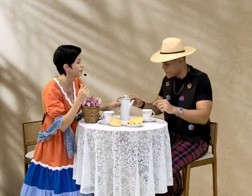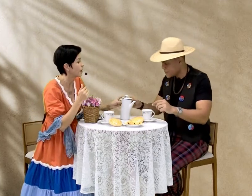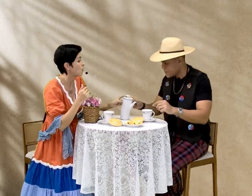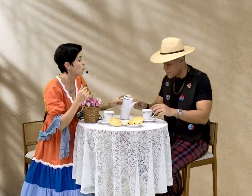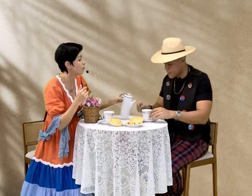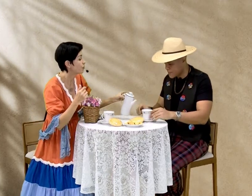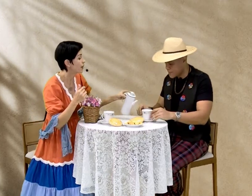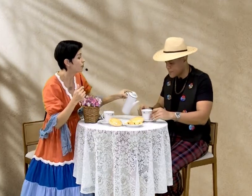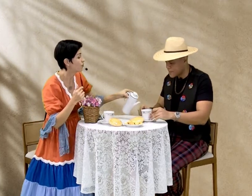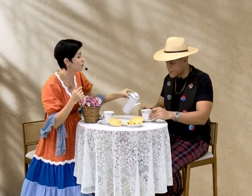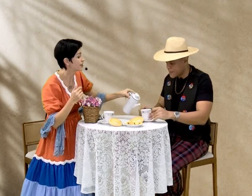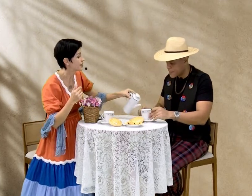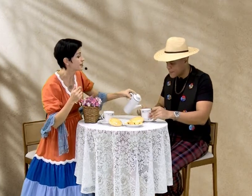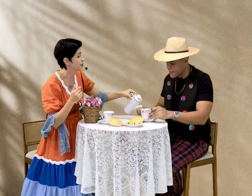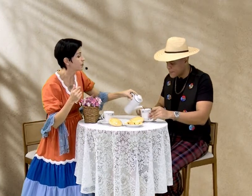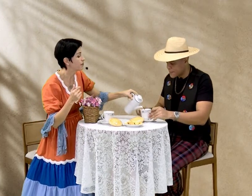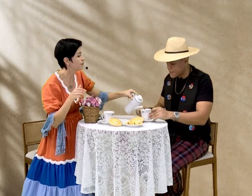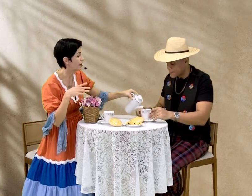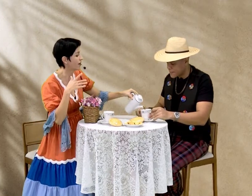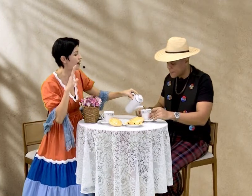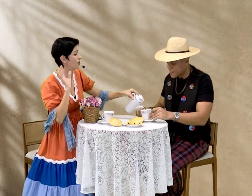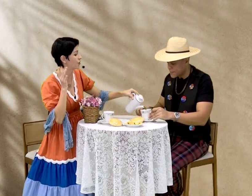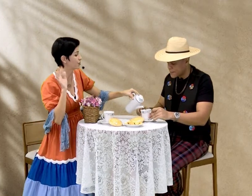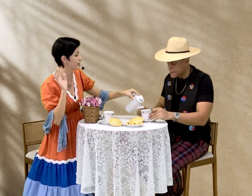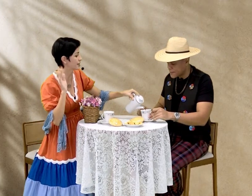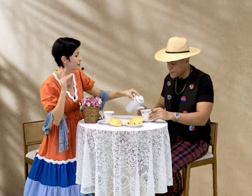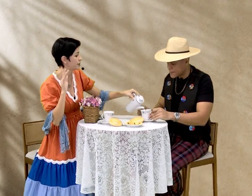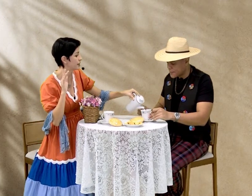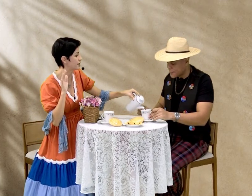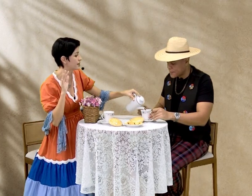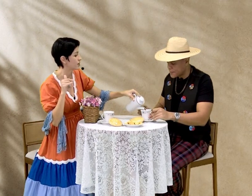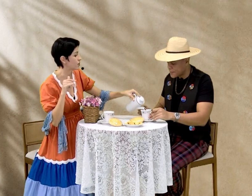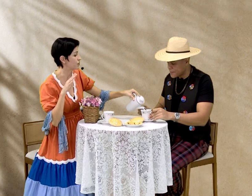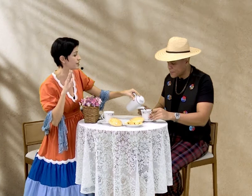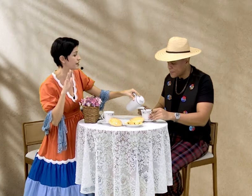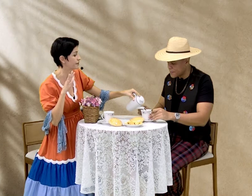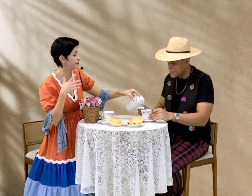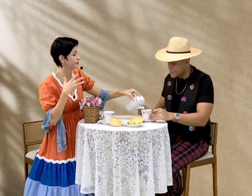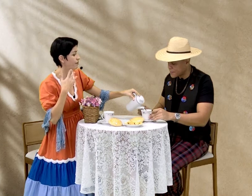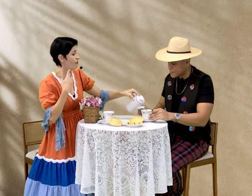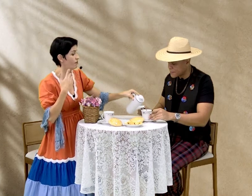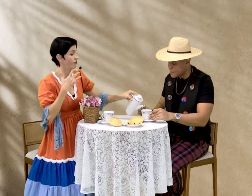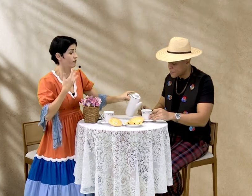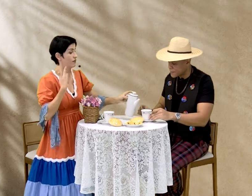Acabou. Ouviu uma conversa assim, meio calorosa, sabe? Deles, assim, uma conversa.